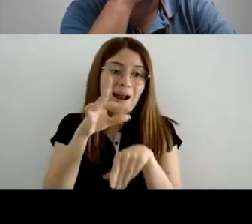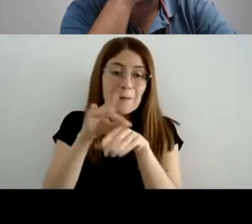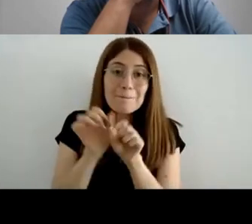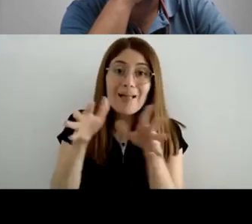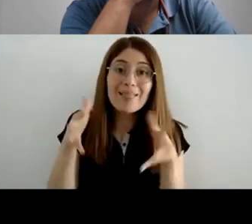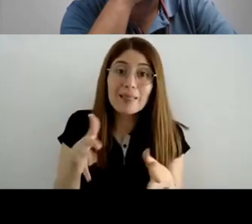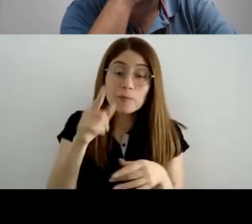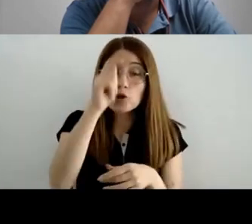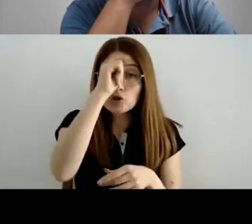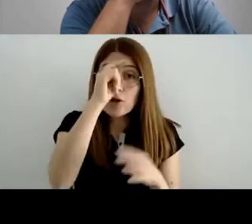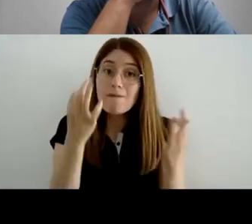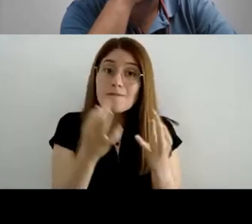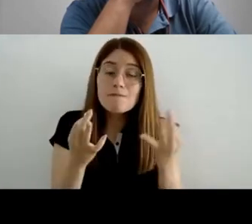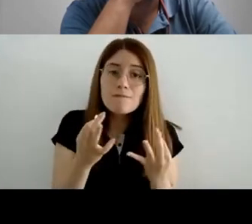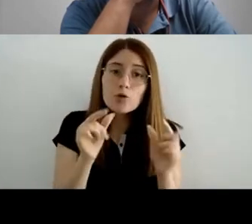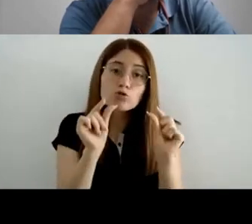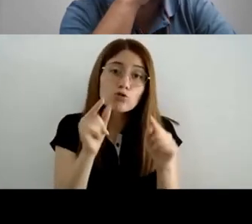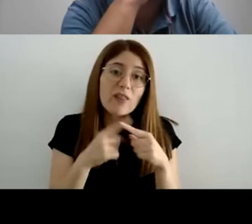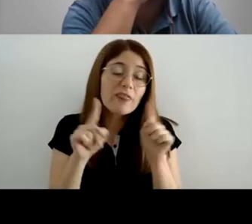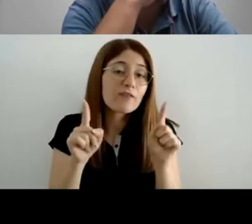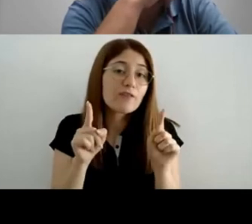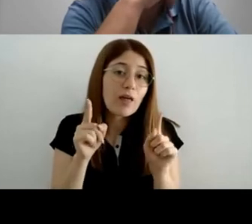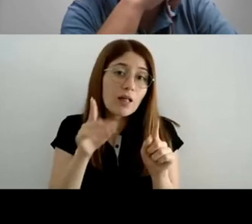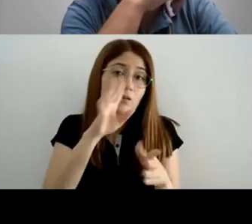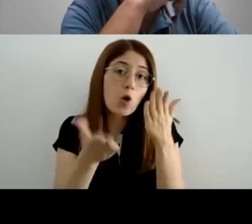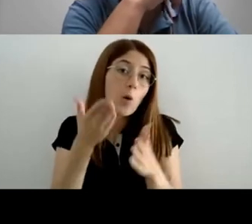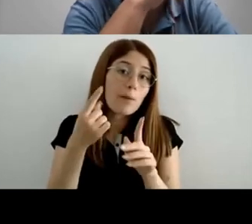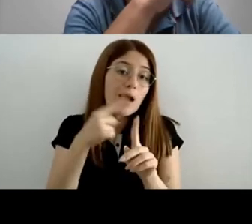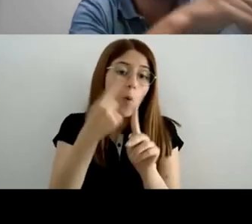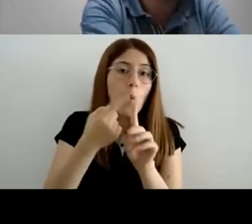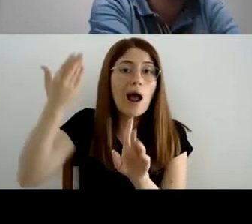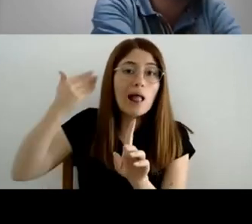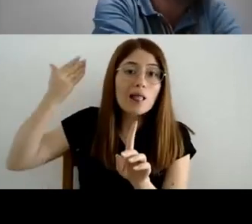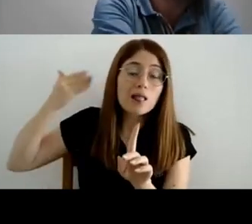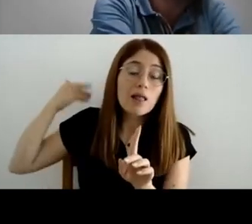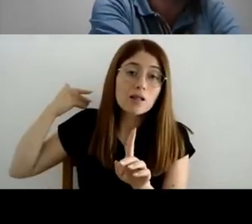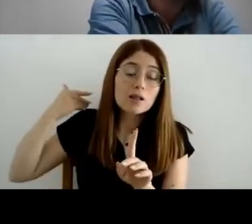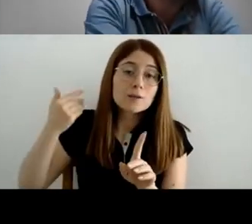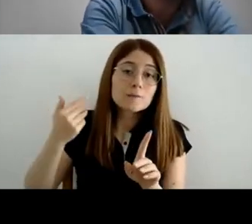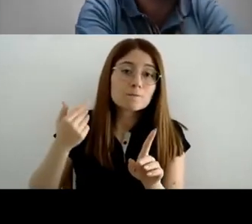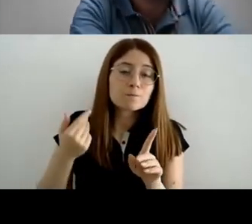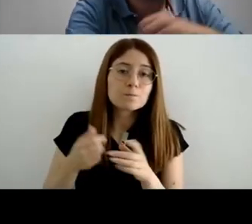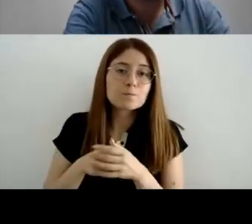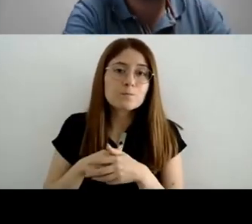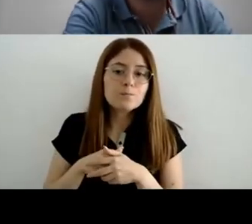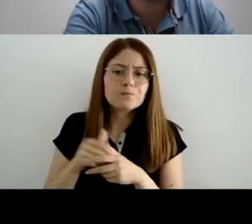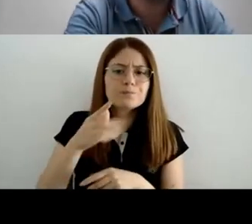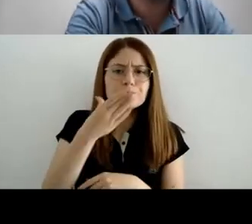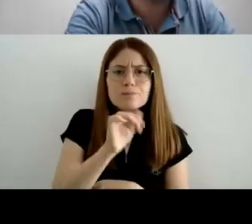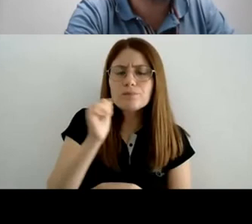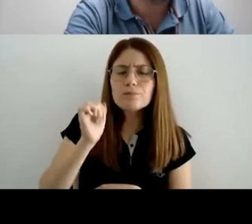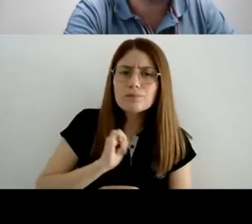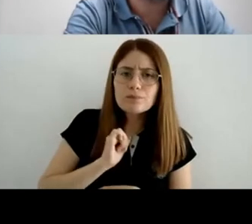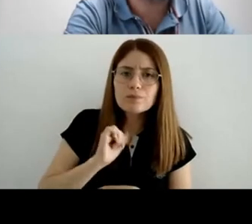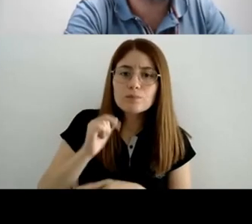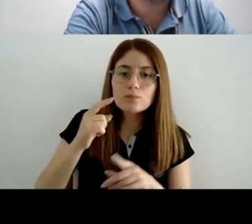estágio efetivamente foi um estágio ligeiramente diferente daquilo que tinha sido nos anos anteriores, com menos intervenção, onde nós tínhamos também os nossos alunos, o